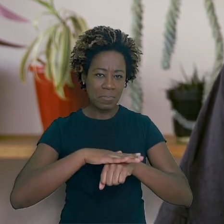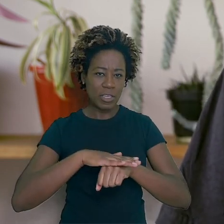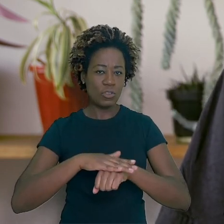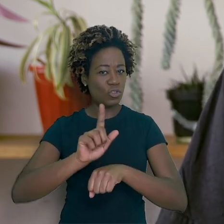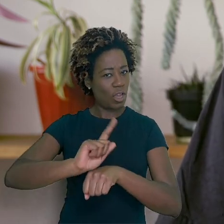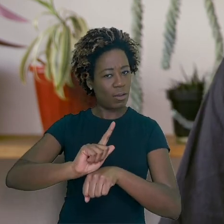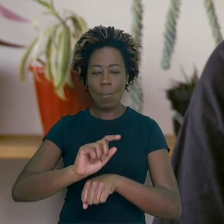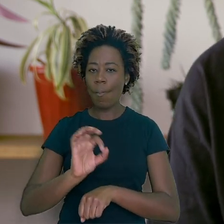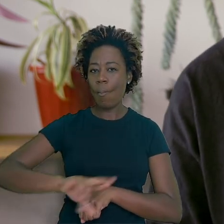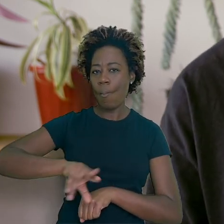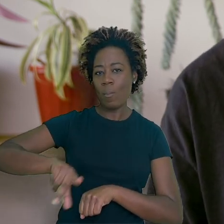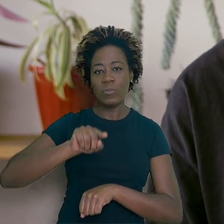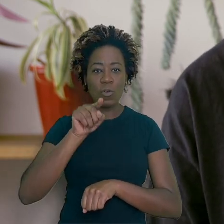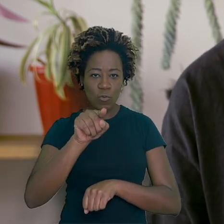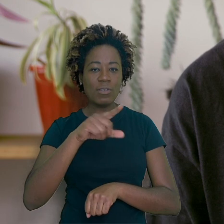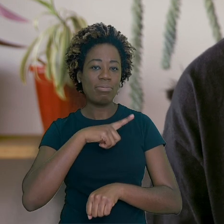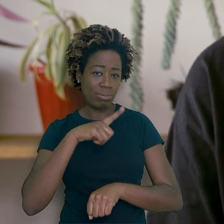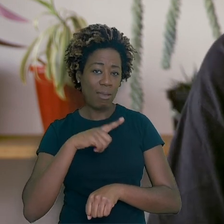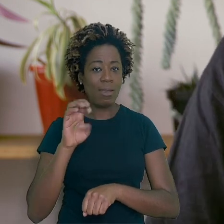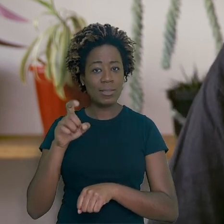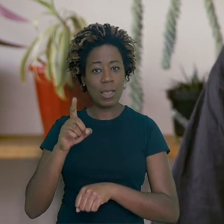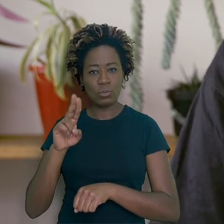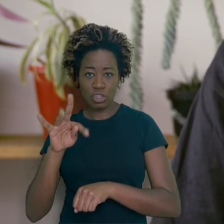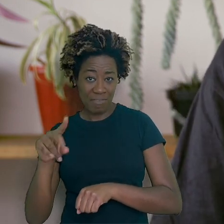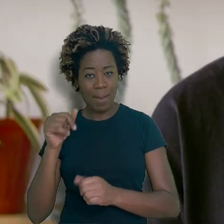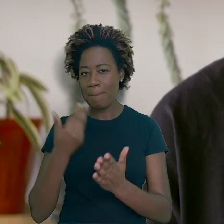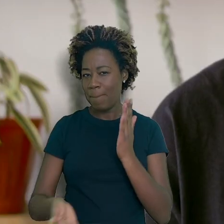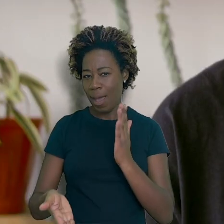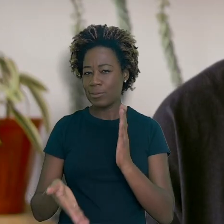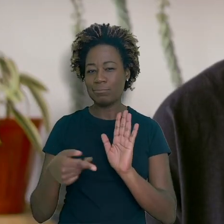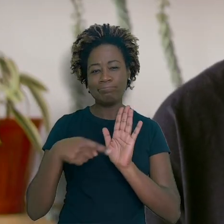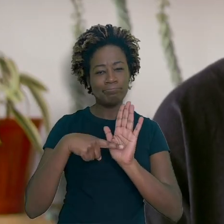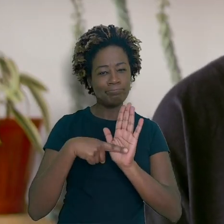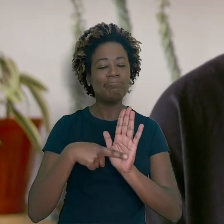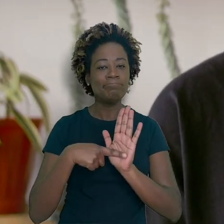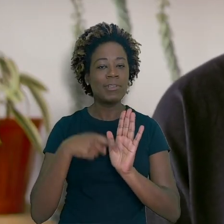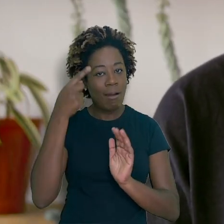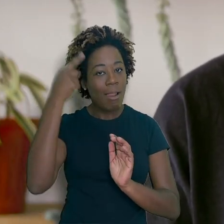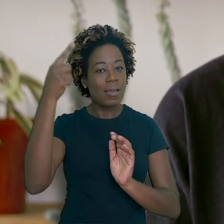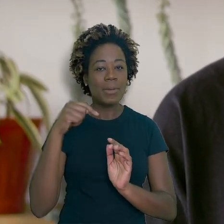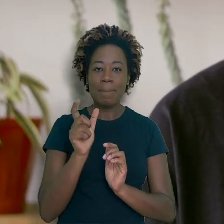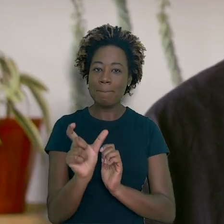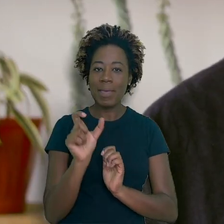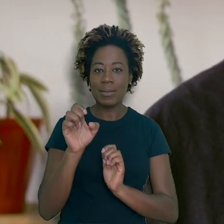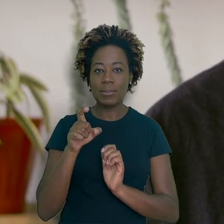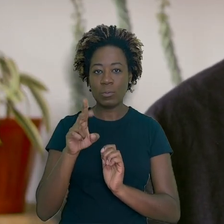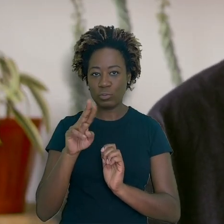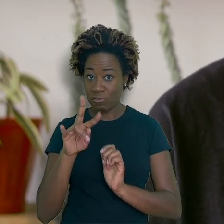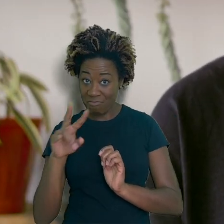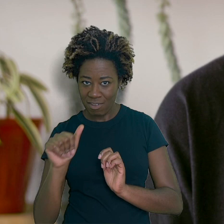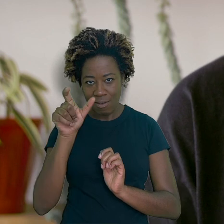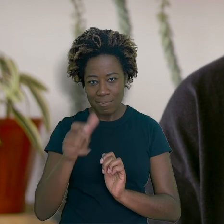gestor, que a gente vai falar já já, a sua produção tem que ser executiva, senão você já está perdendo ponto. Então sempre lembra disso. Apareceu a palavra executiva,